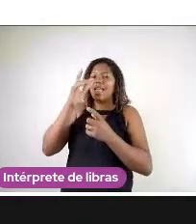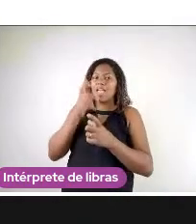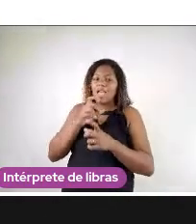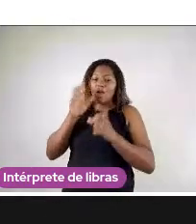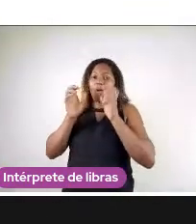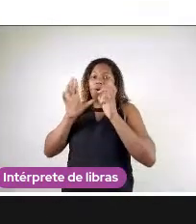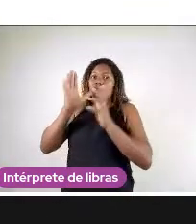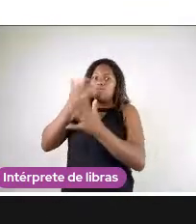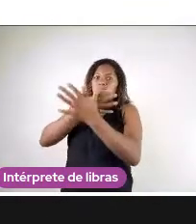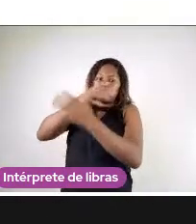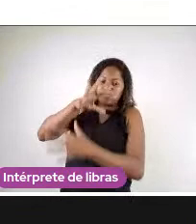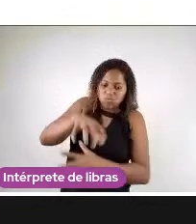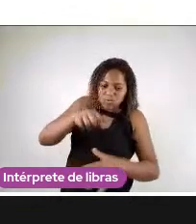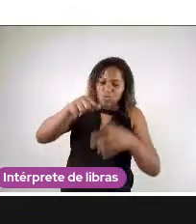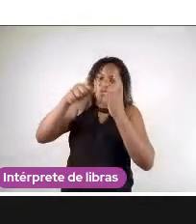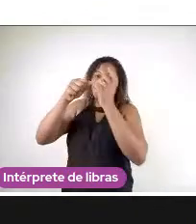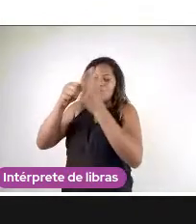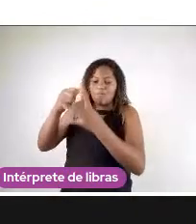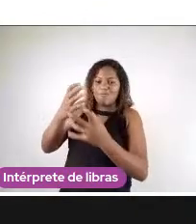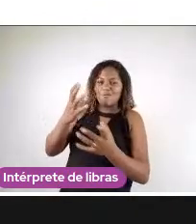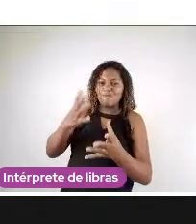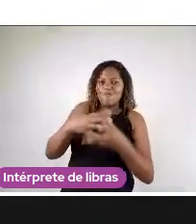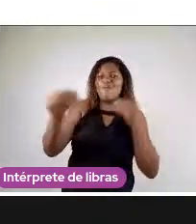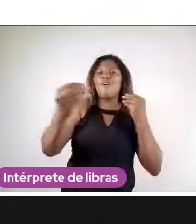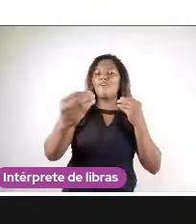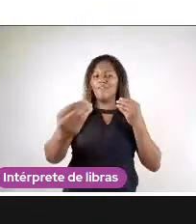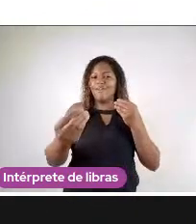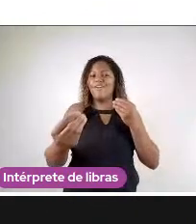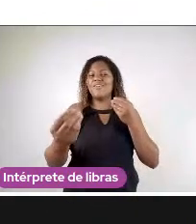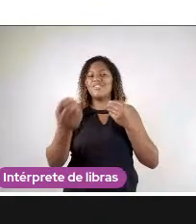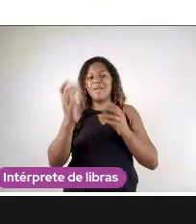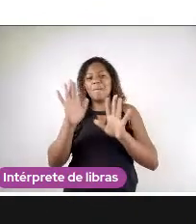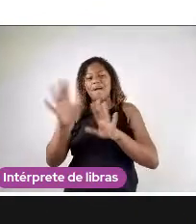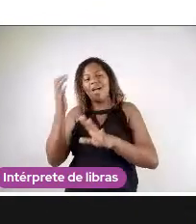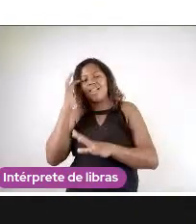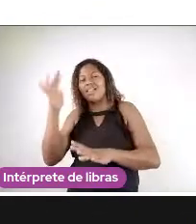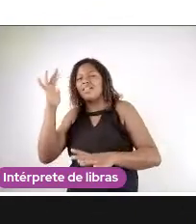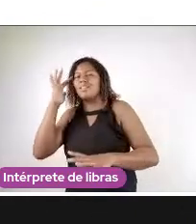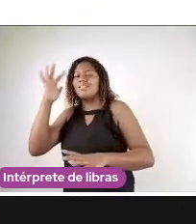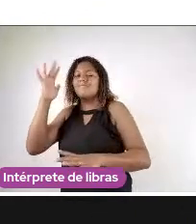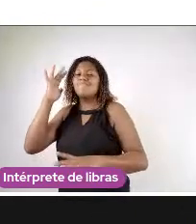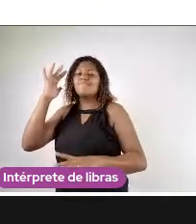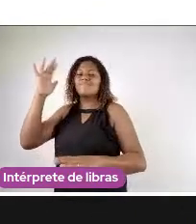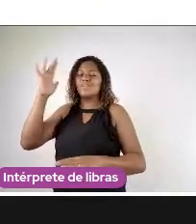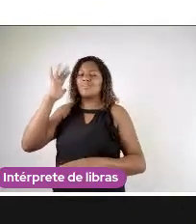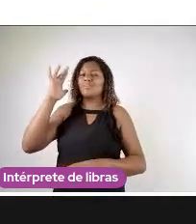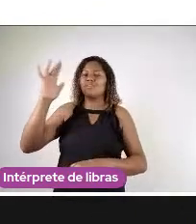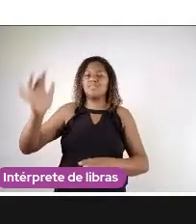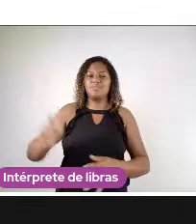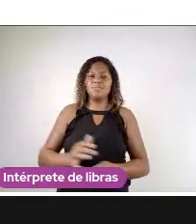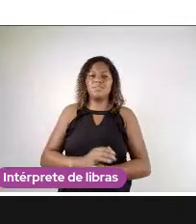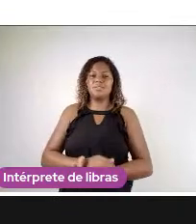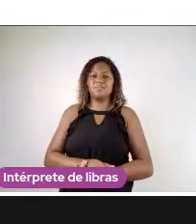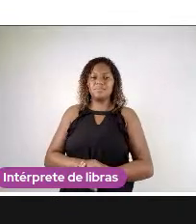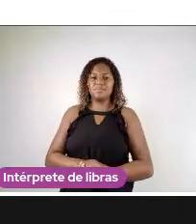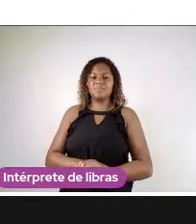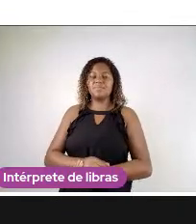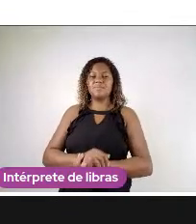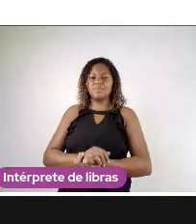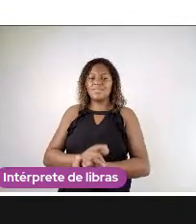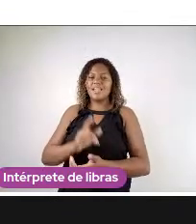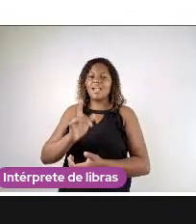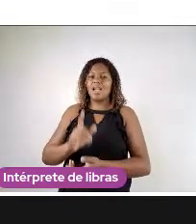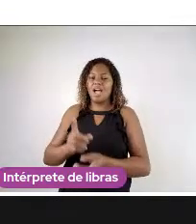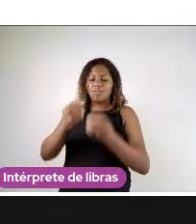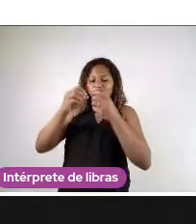fome aperta e a recordação não te traz. Na areia preta